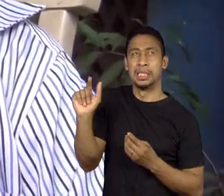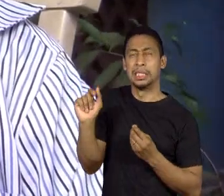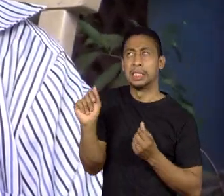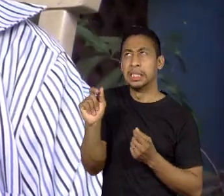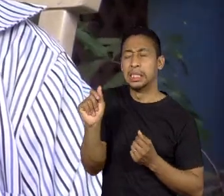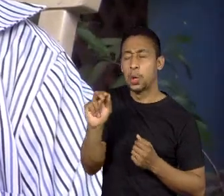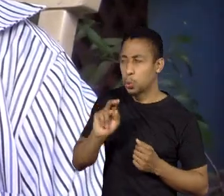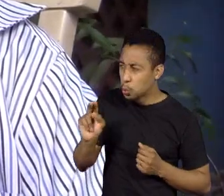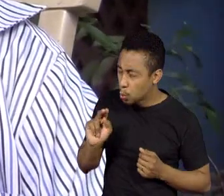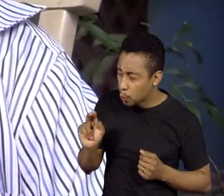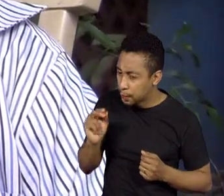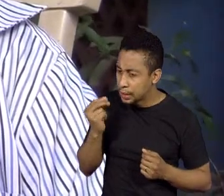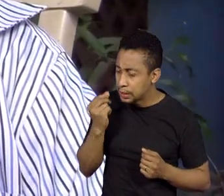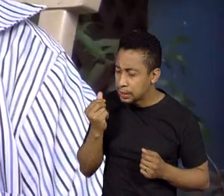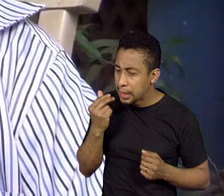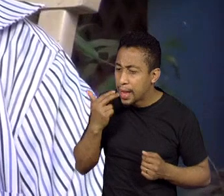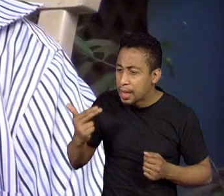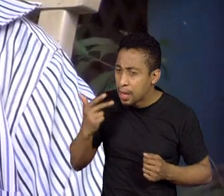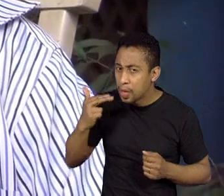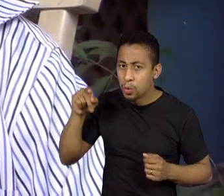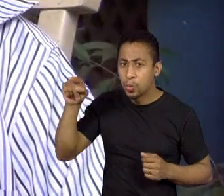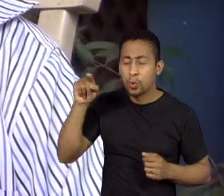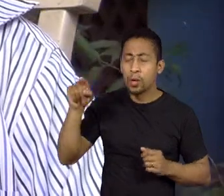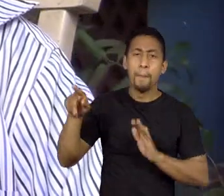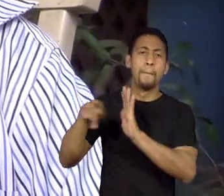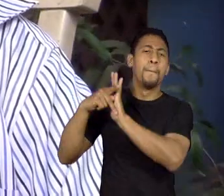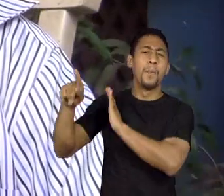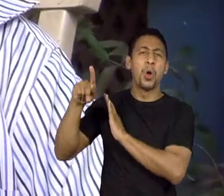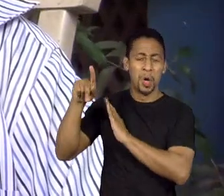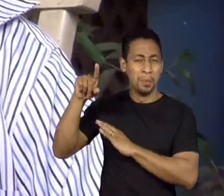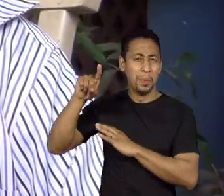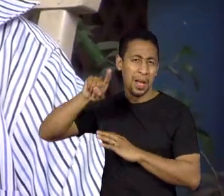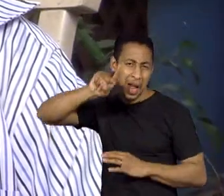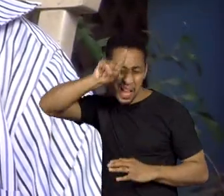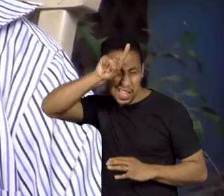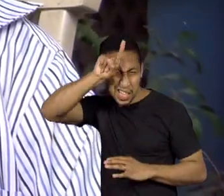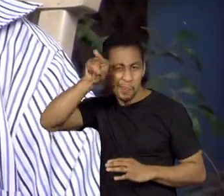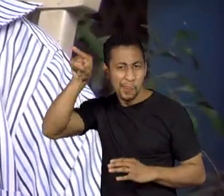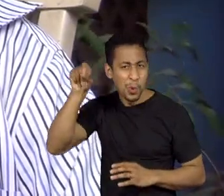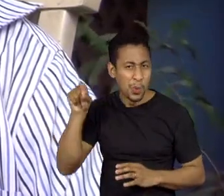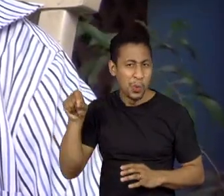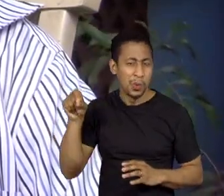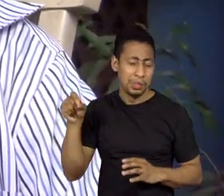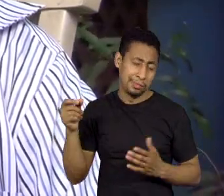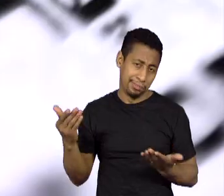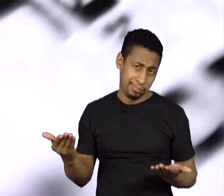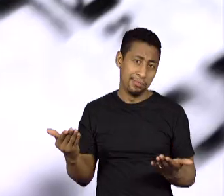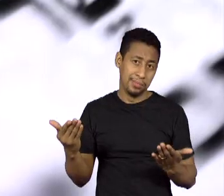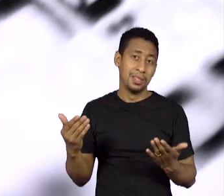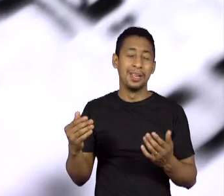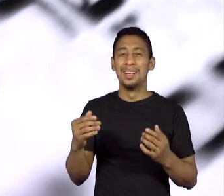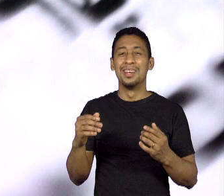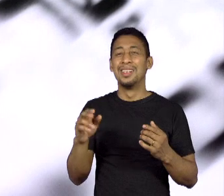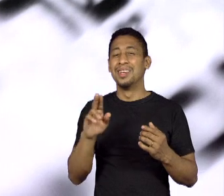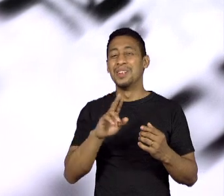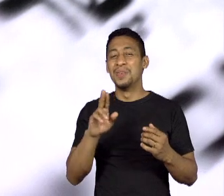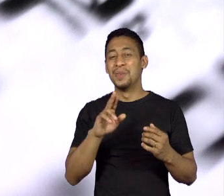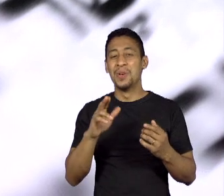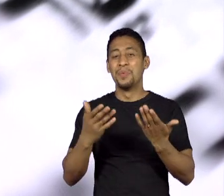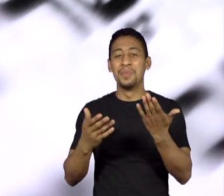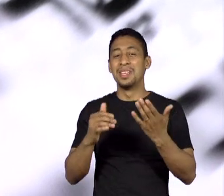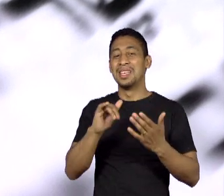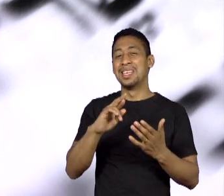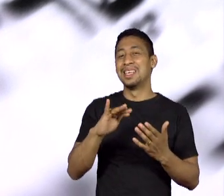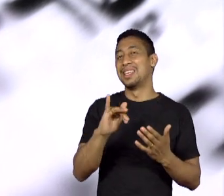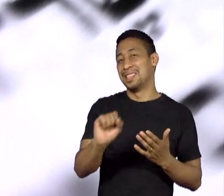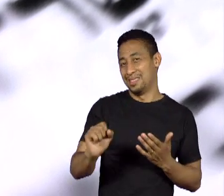um dialeto de alemão, não sei, que chama de Yiddish. E